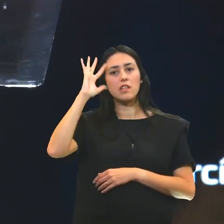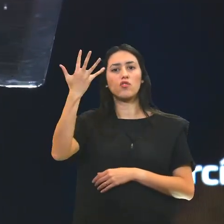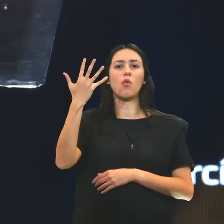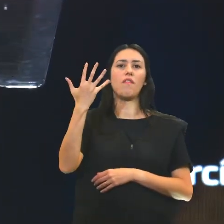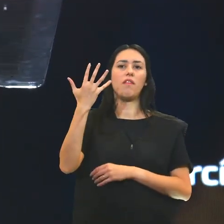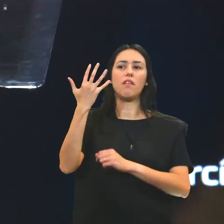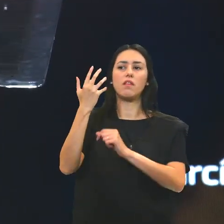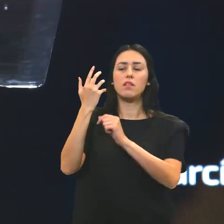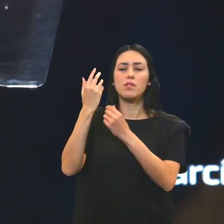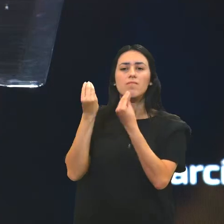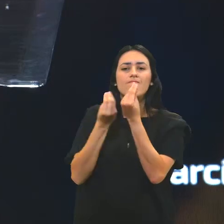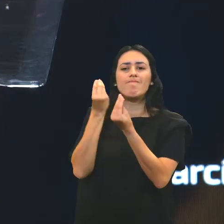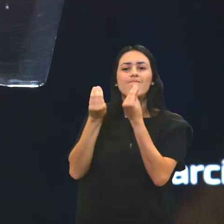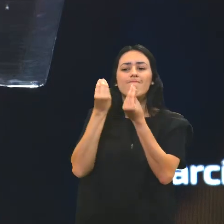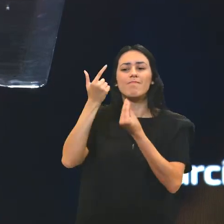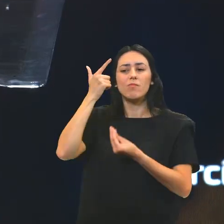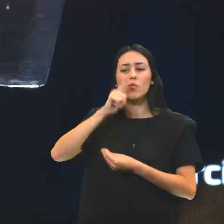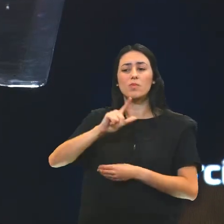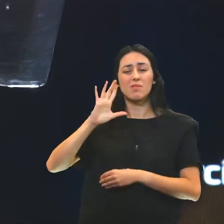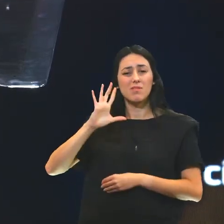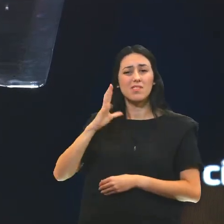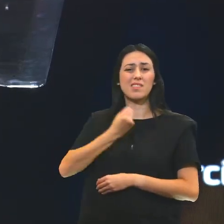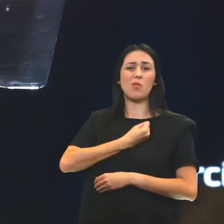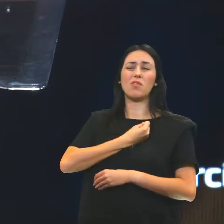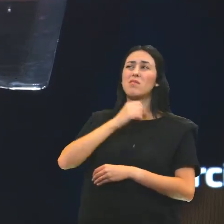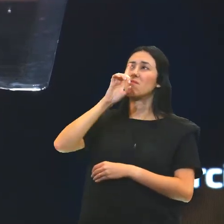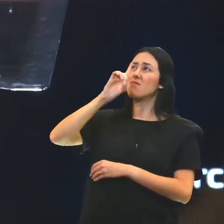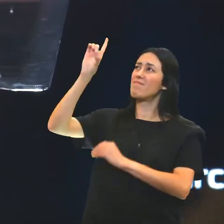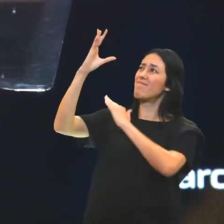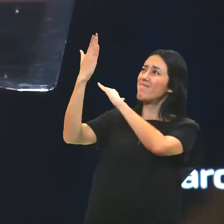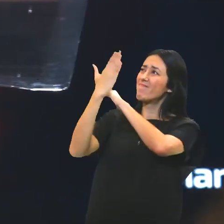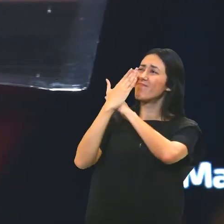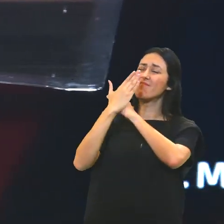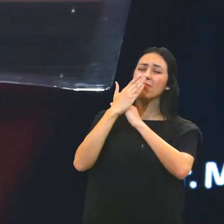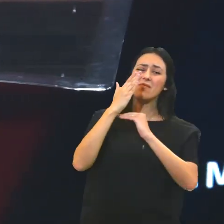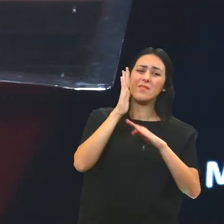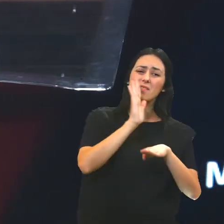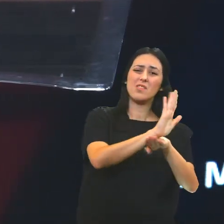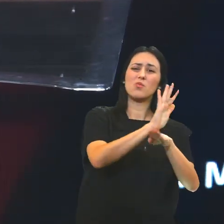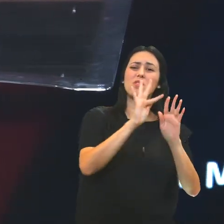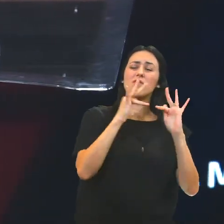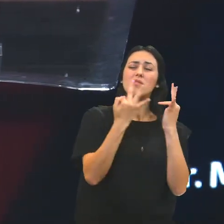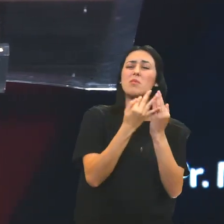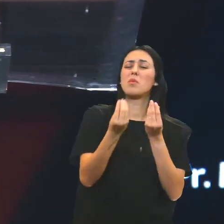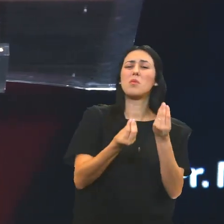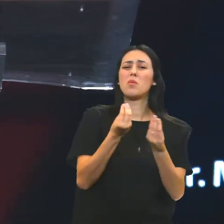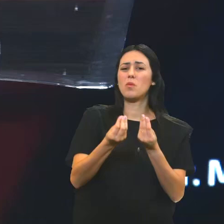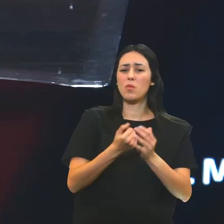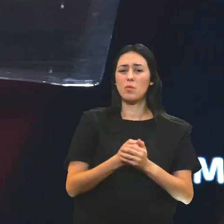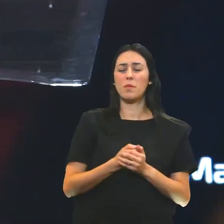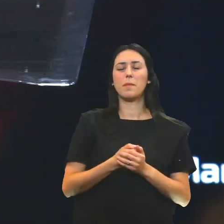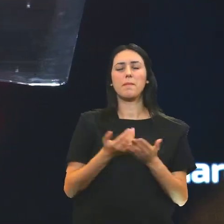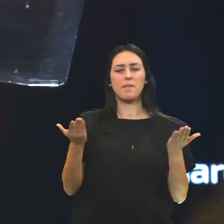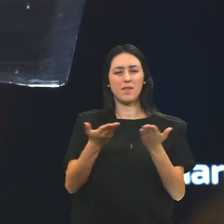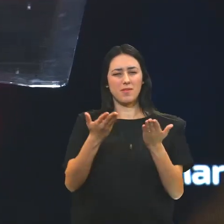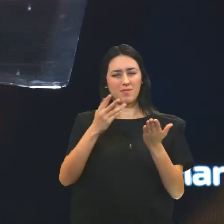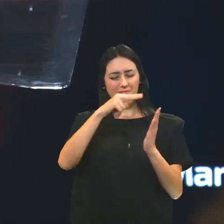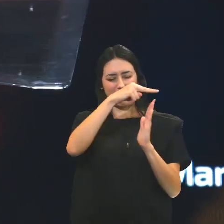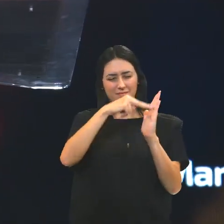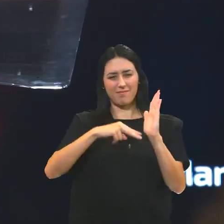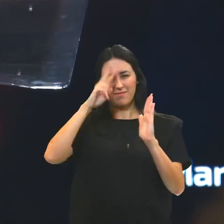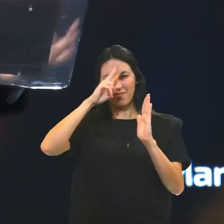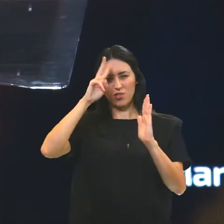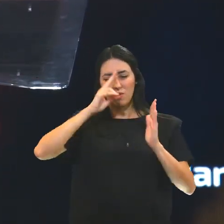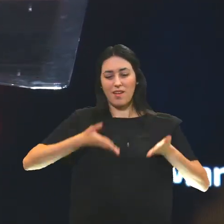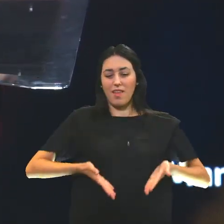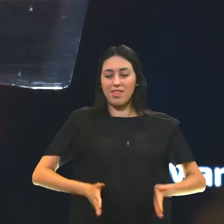encontrar resgate, salvação, ajuda do Senhor para o nosso lar? E eu creio que a história que lemos aqui, que é o nascimento de